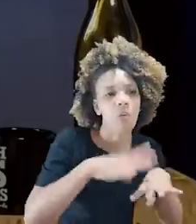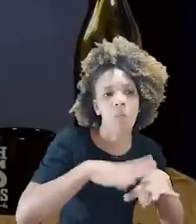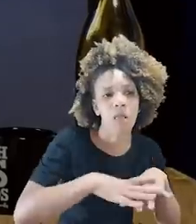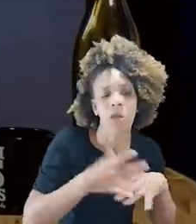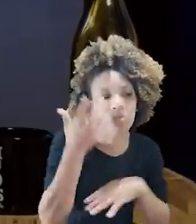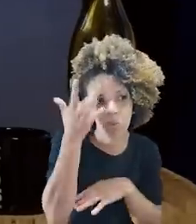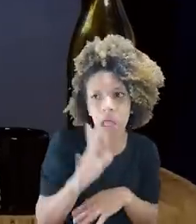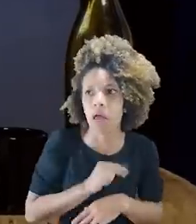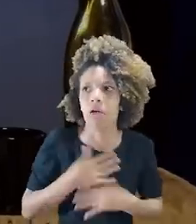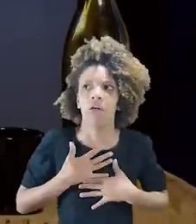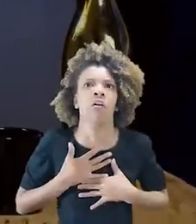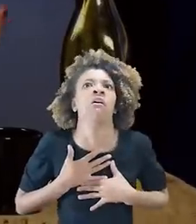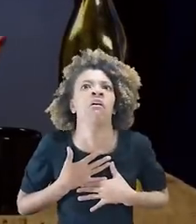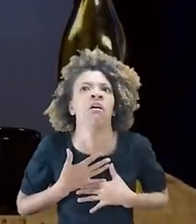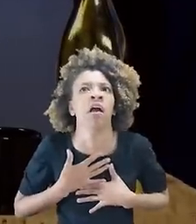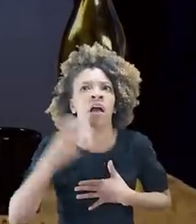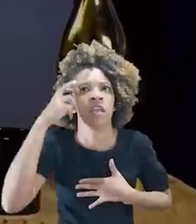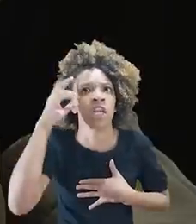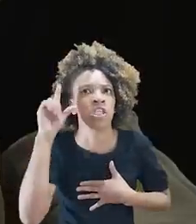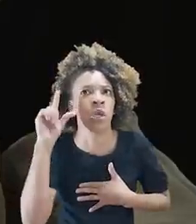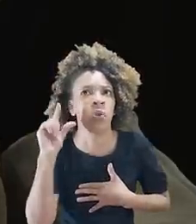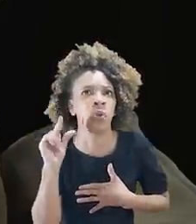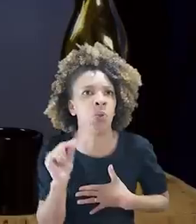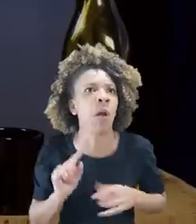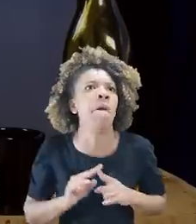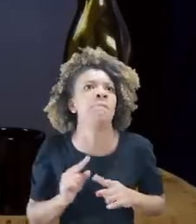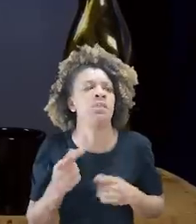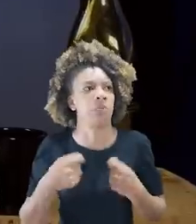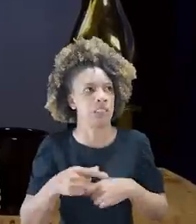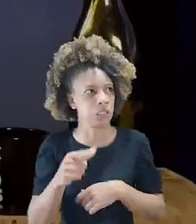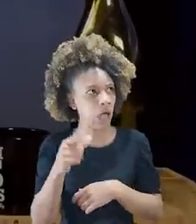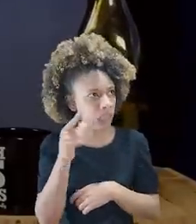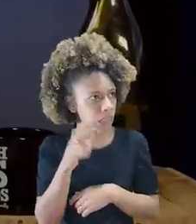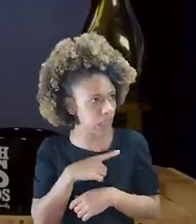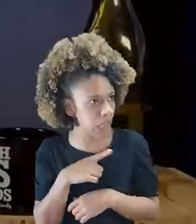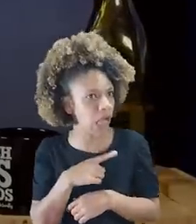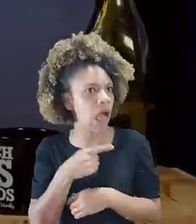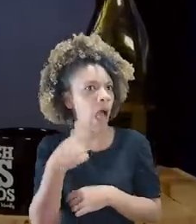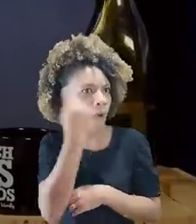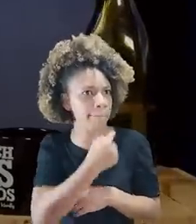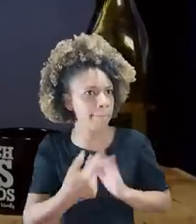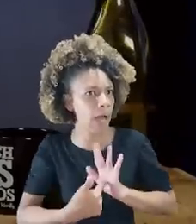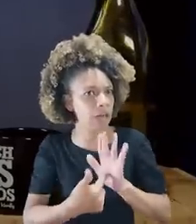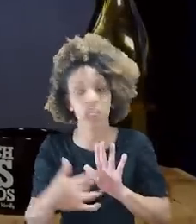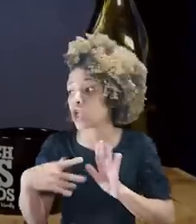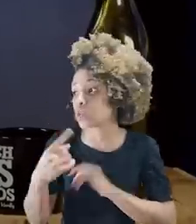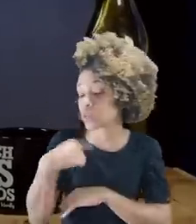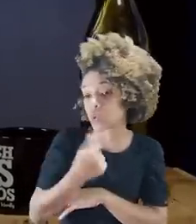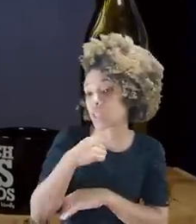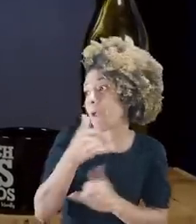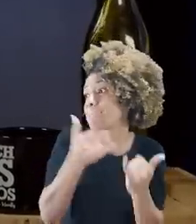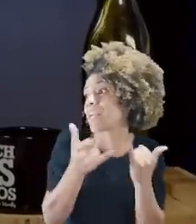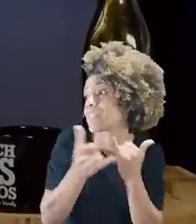inteligente quanto eu as pessoas acham que eu sou Uhum é melhor eu ficar aqui deixar elas pensarem que eu